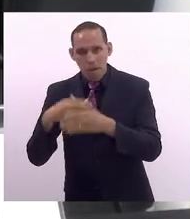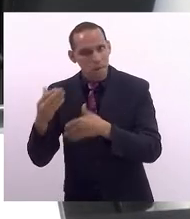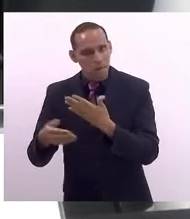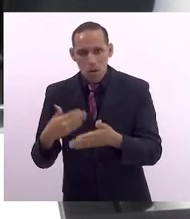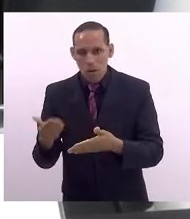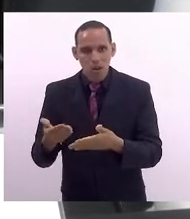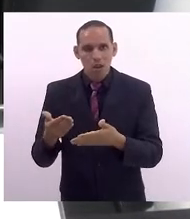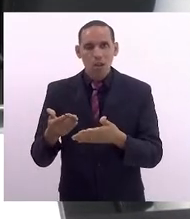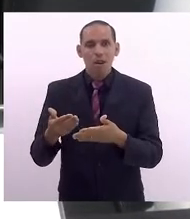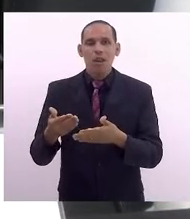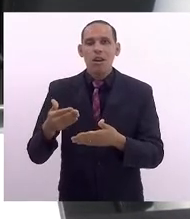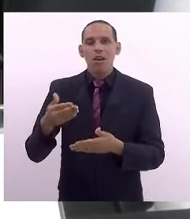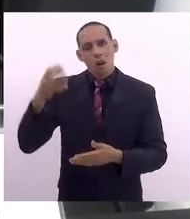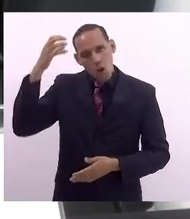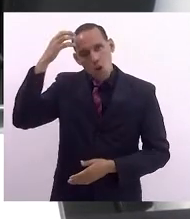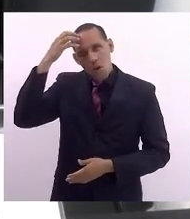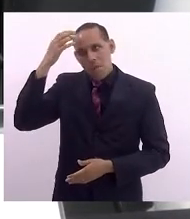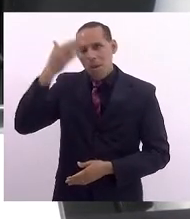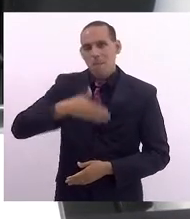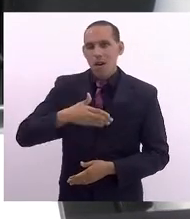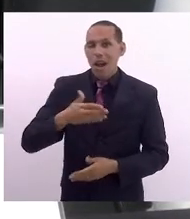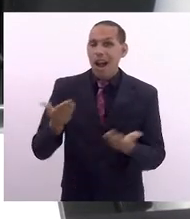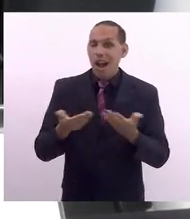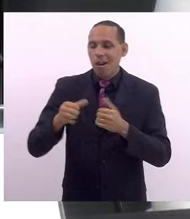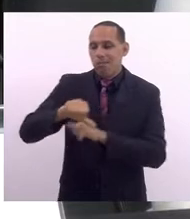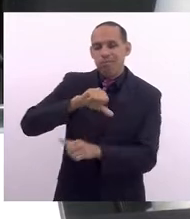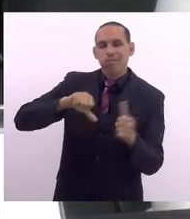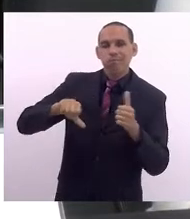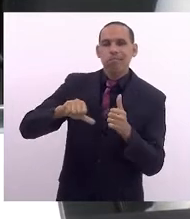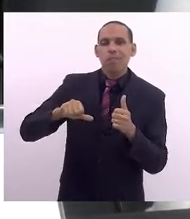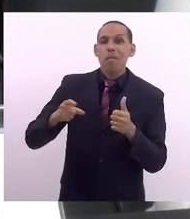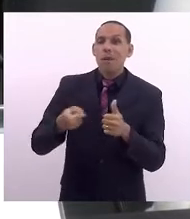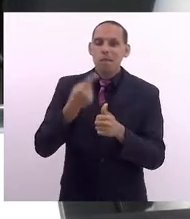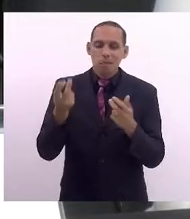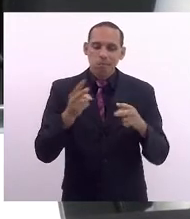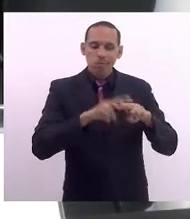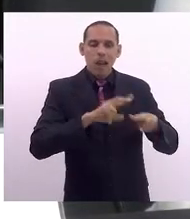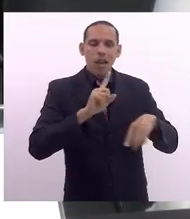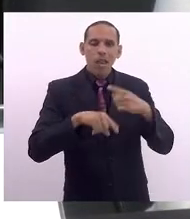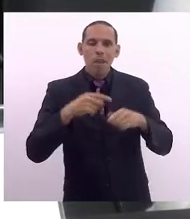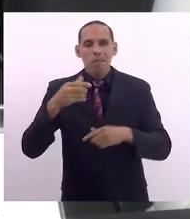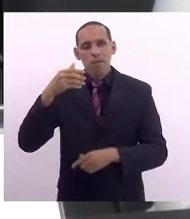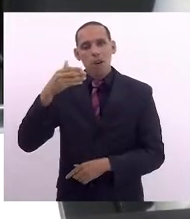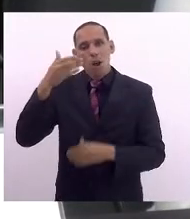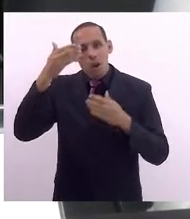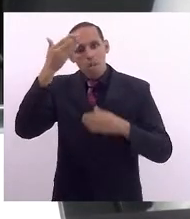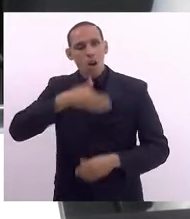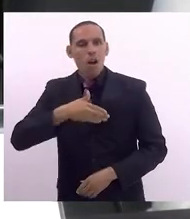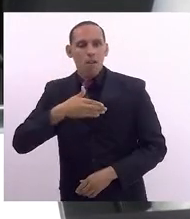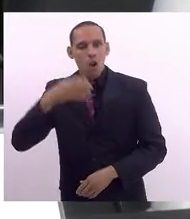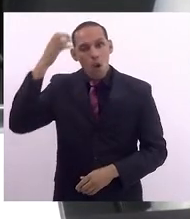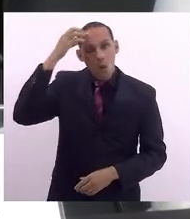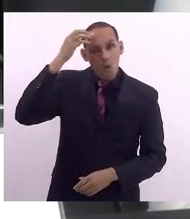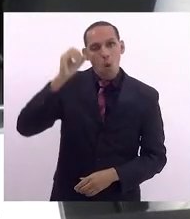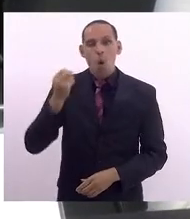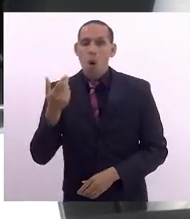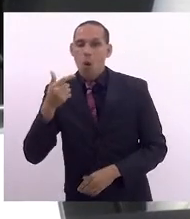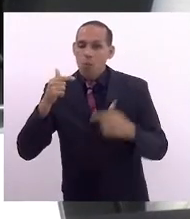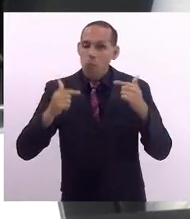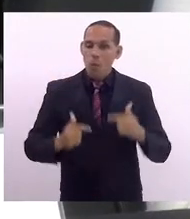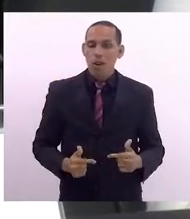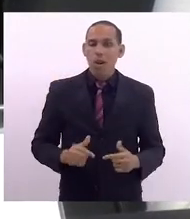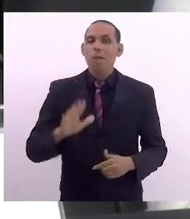sentenciado. A gente vive um momento ao contrário. E o que a gente precisa destacar é que o sistema prisional, a